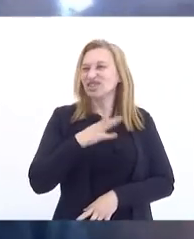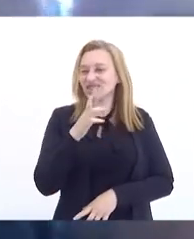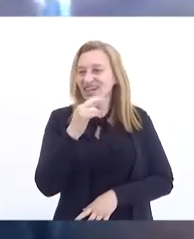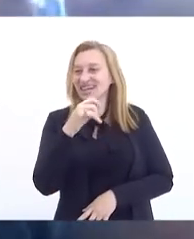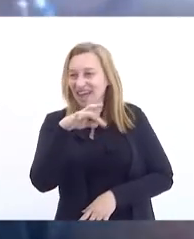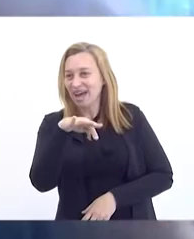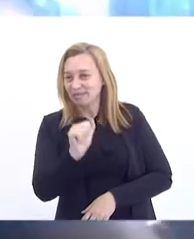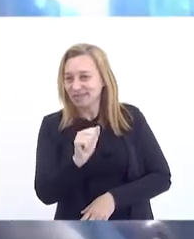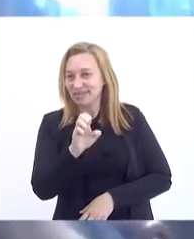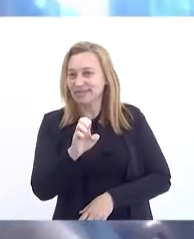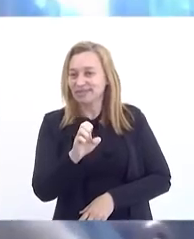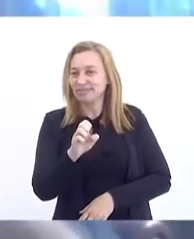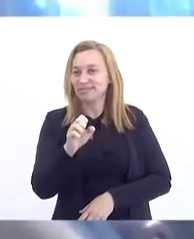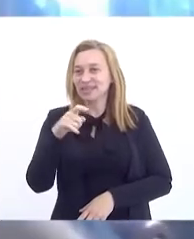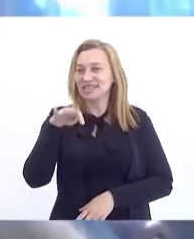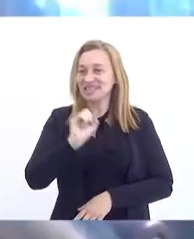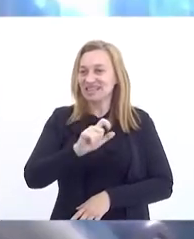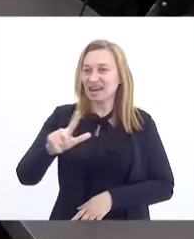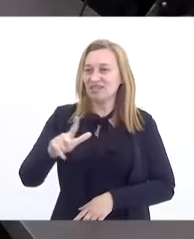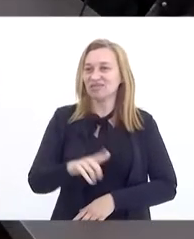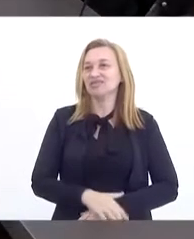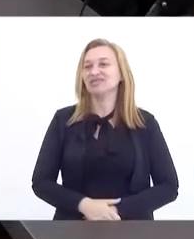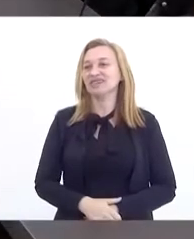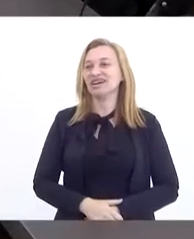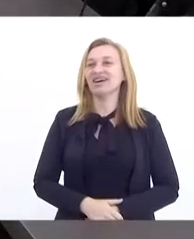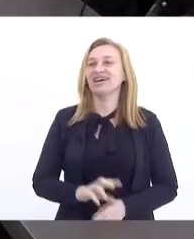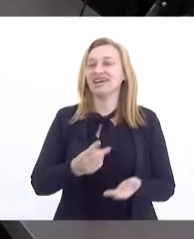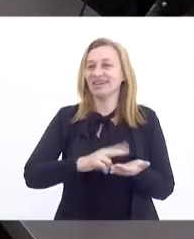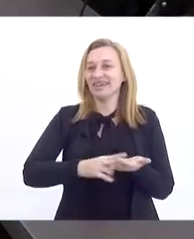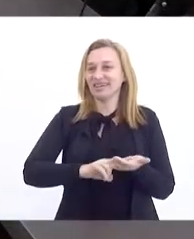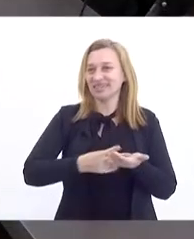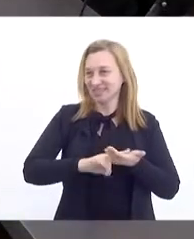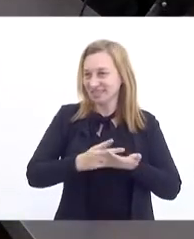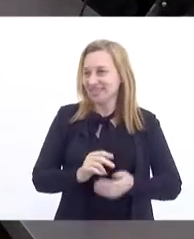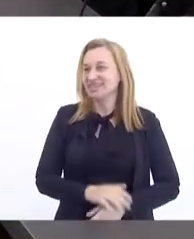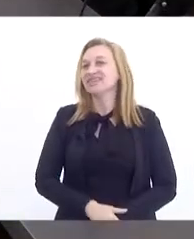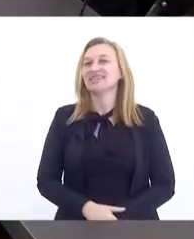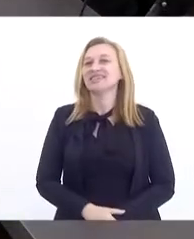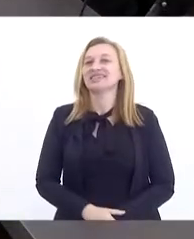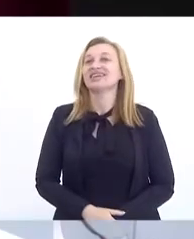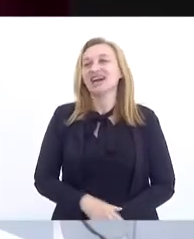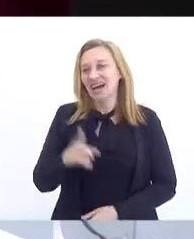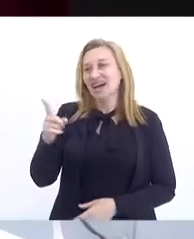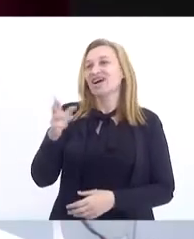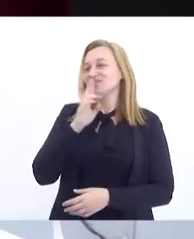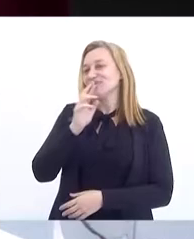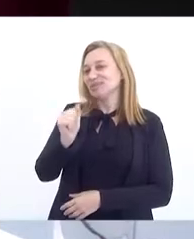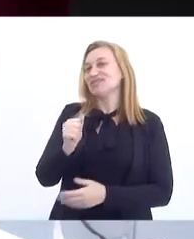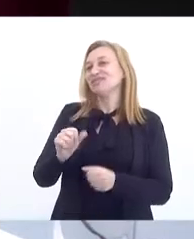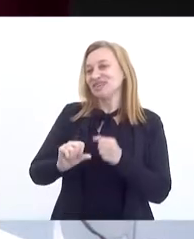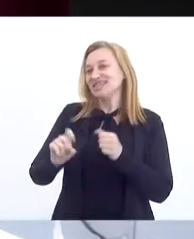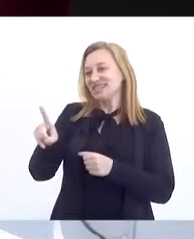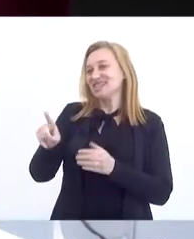prevenção à crise, à convulsão, seguramente o Amorim vai fazer essa emenda. Sim.